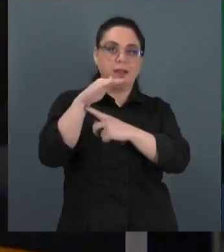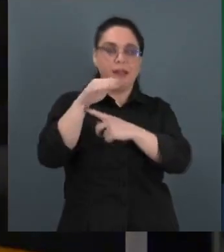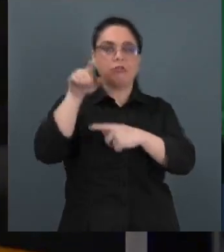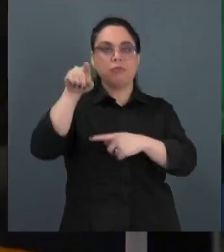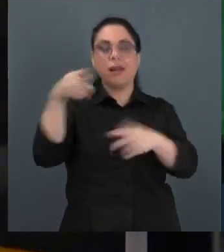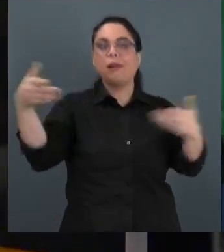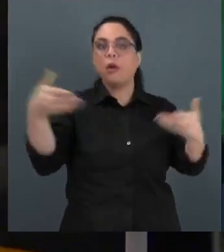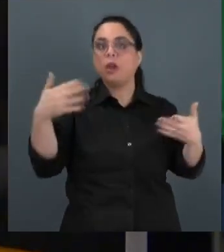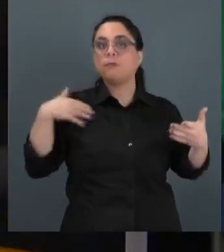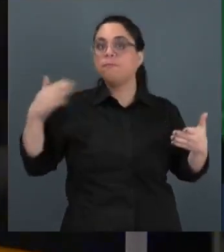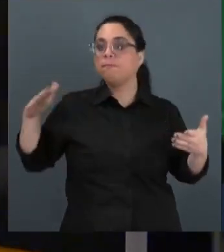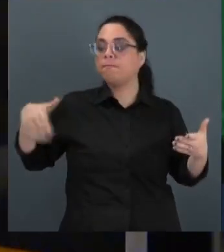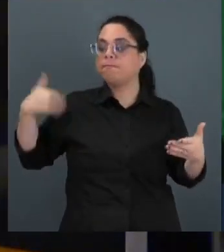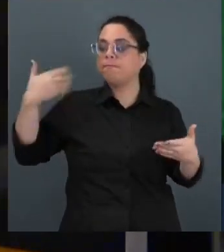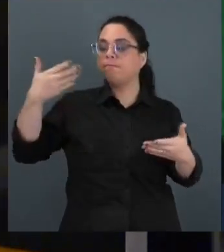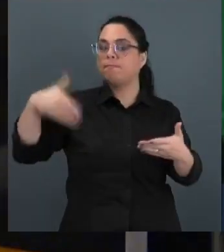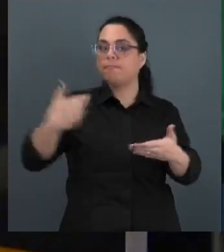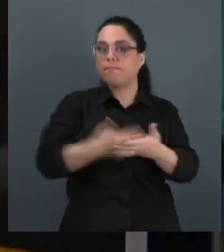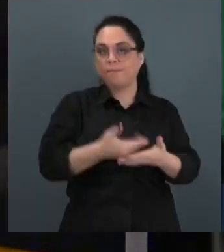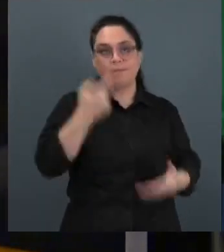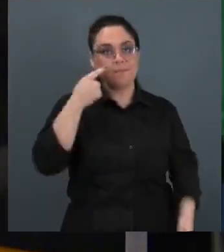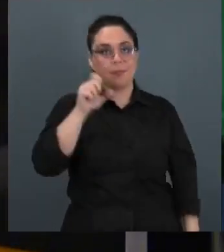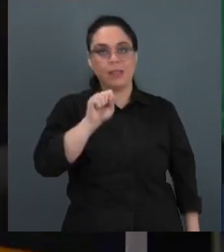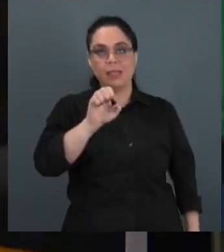estejam hoje a taxa Selic em